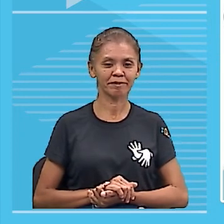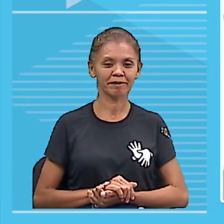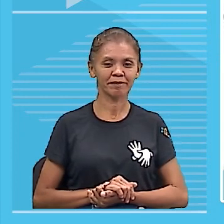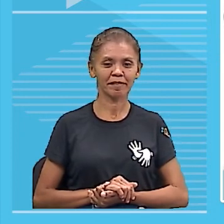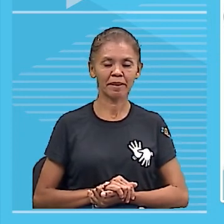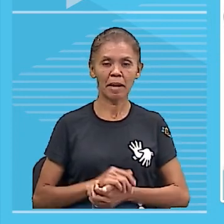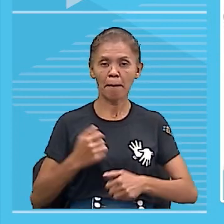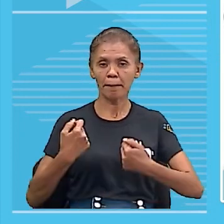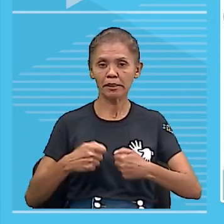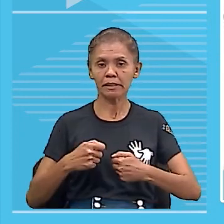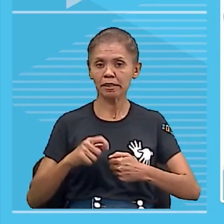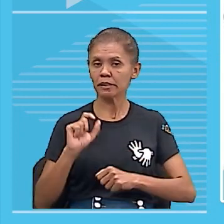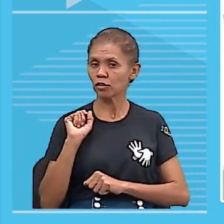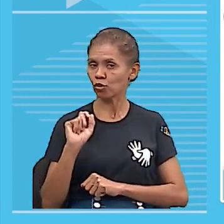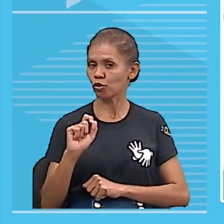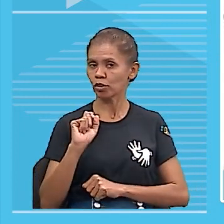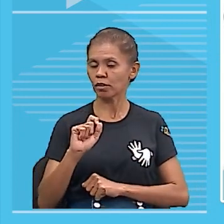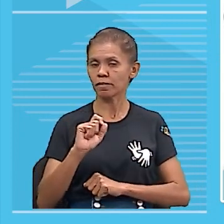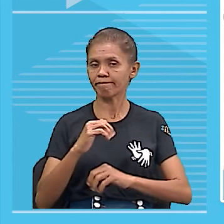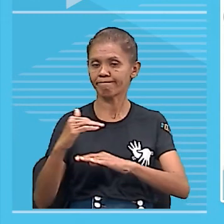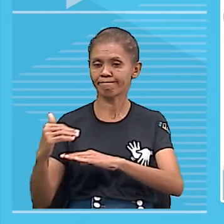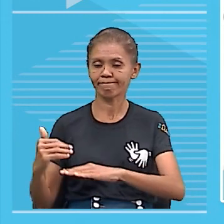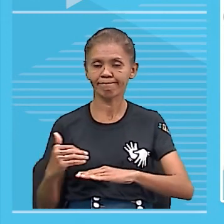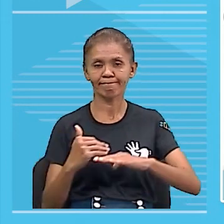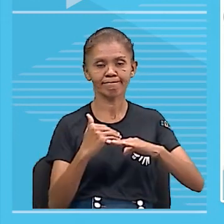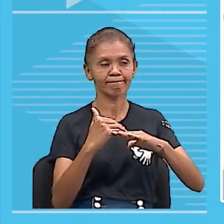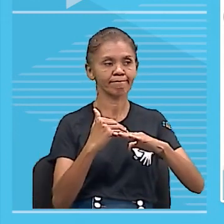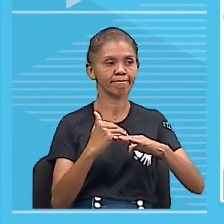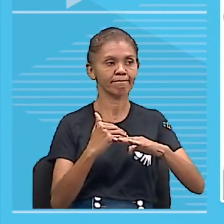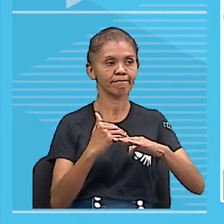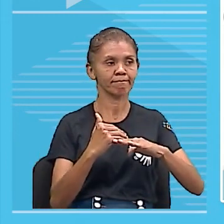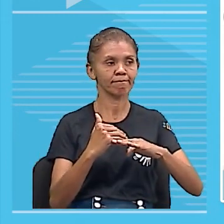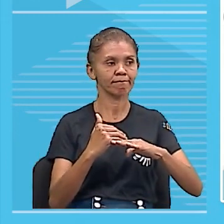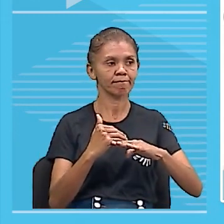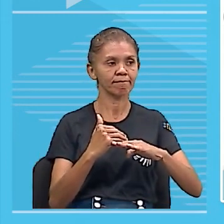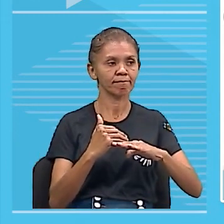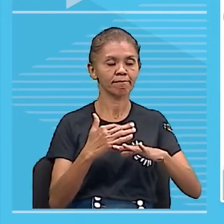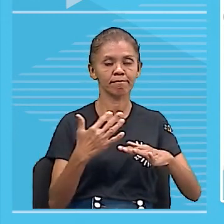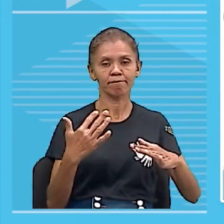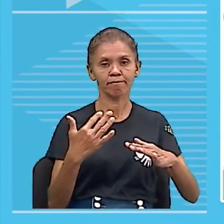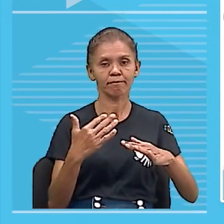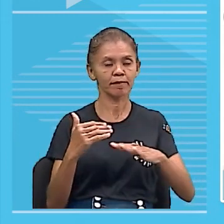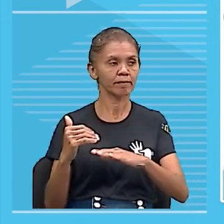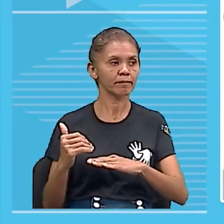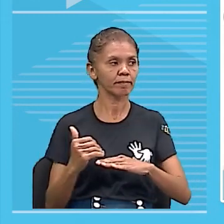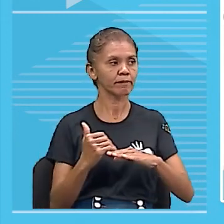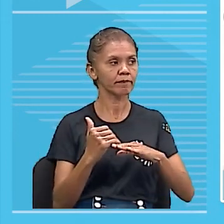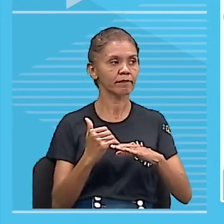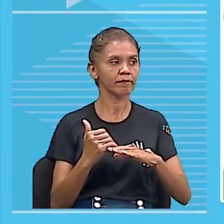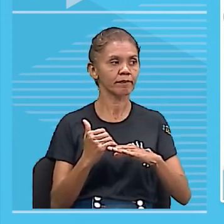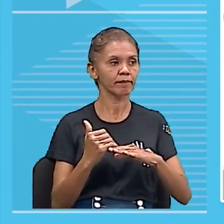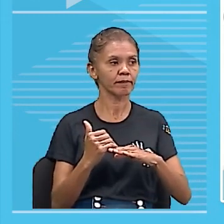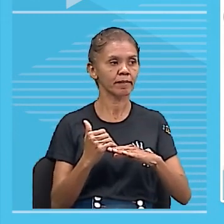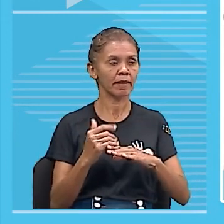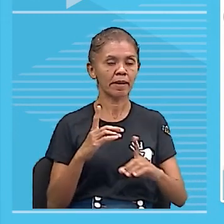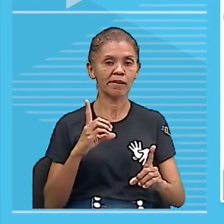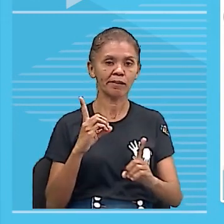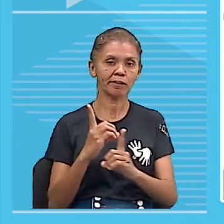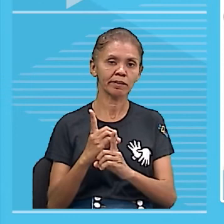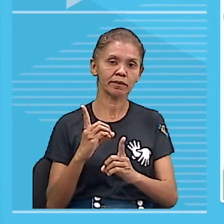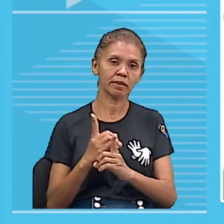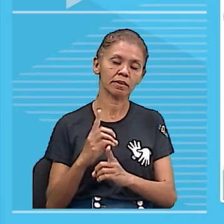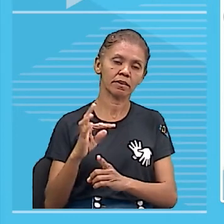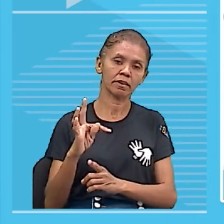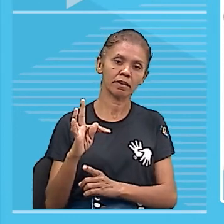têm que estar equilibrados e isso nesse caso o equilíbrio entre eles será na tensão elétrica lá